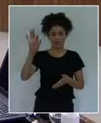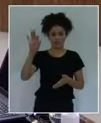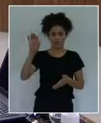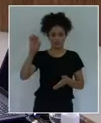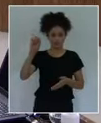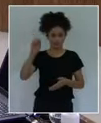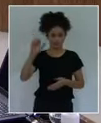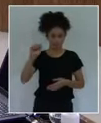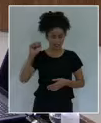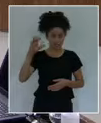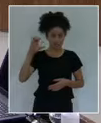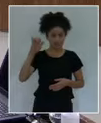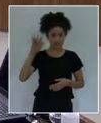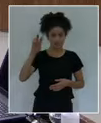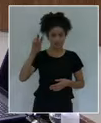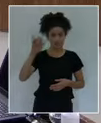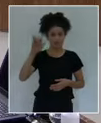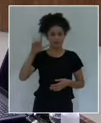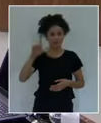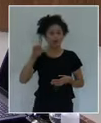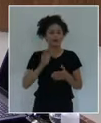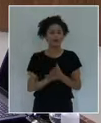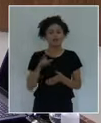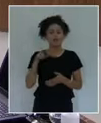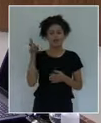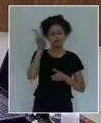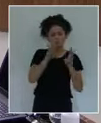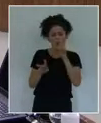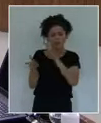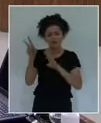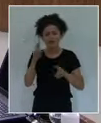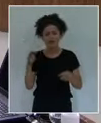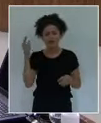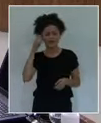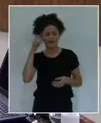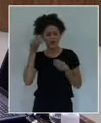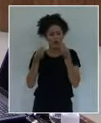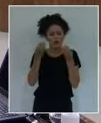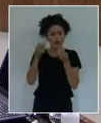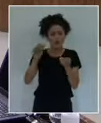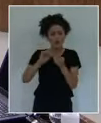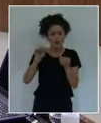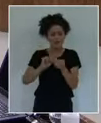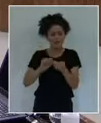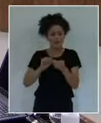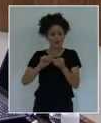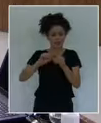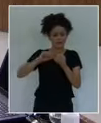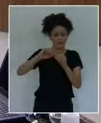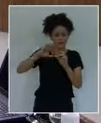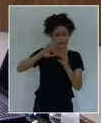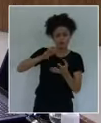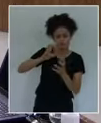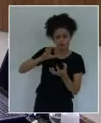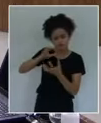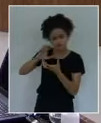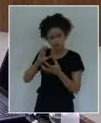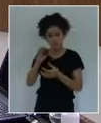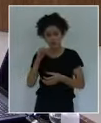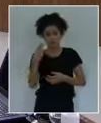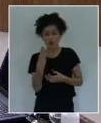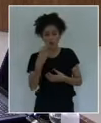que não cabe reabilitação e sim reconstrução, aí nós vamos refazer o projeto de reconstrução, mas aí vai ser um processo um pouco